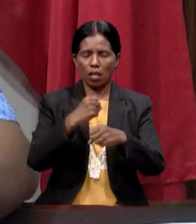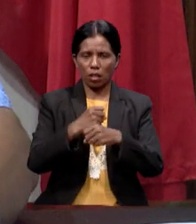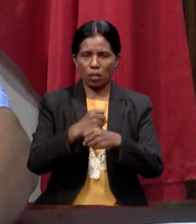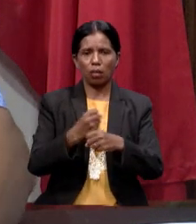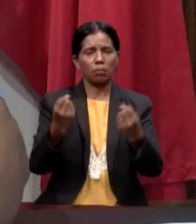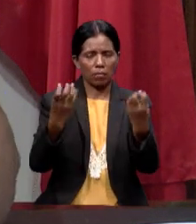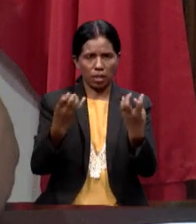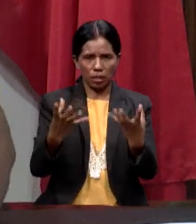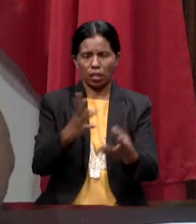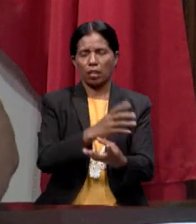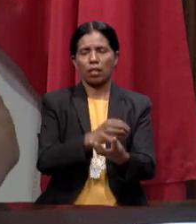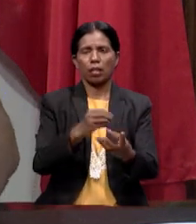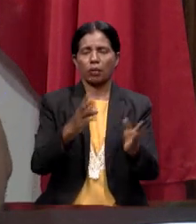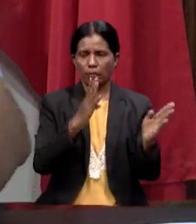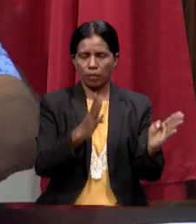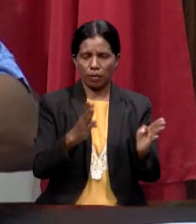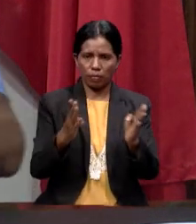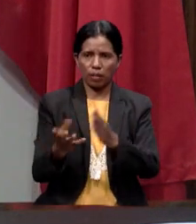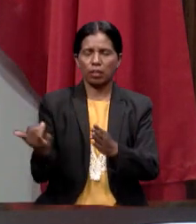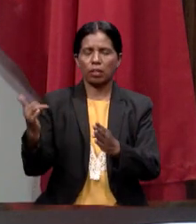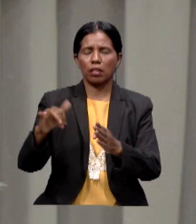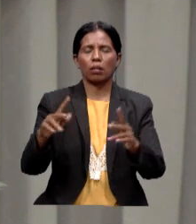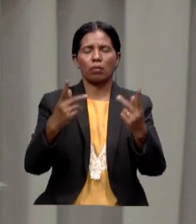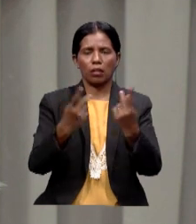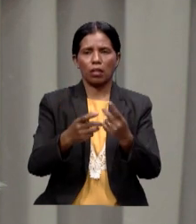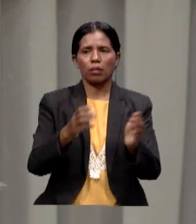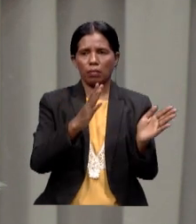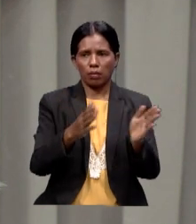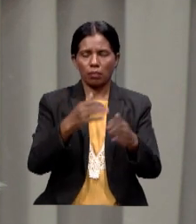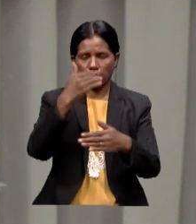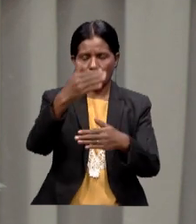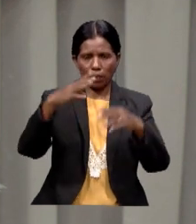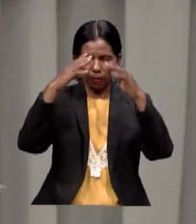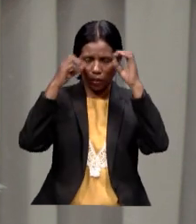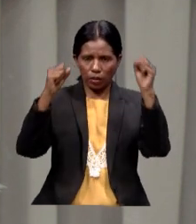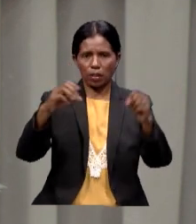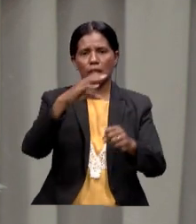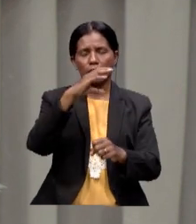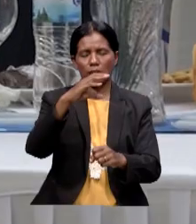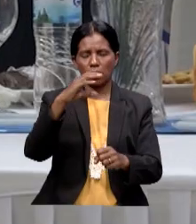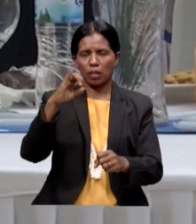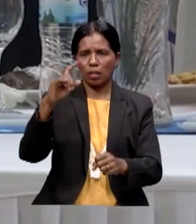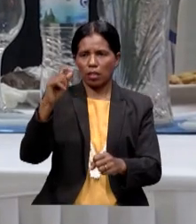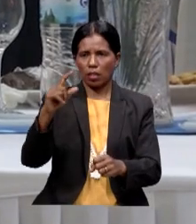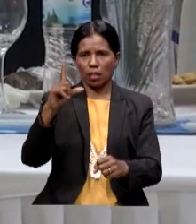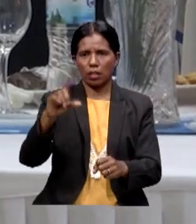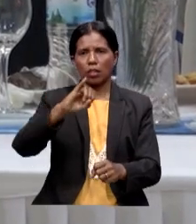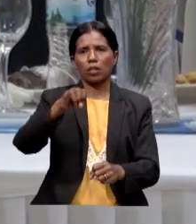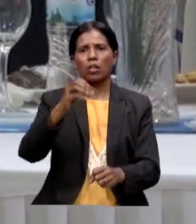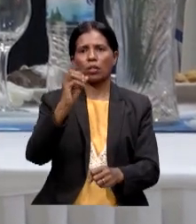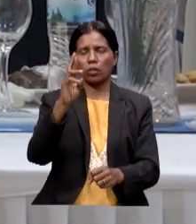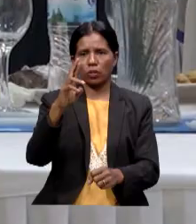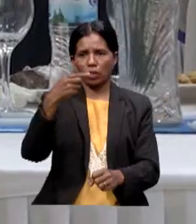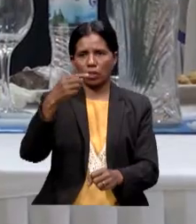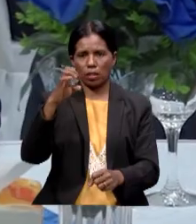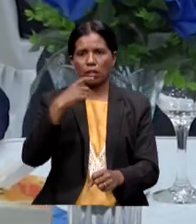Maximaliza, a tu prepara, será a tu bela saiba hoje. Antes, né, presidente CCITL, Jorge Manuel de Araújo Serrano